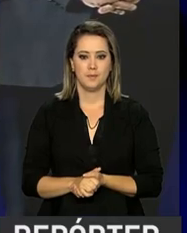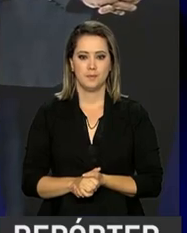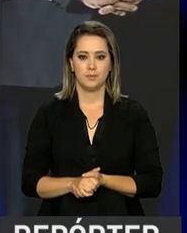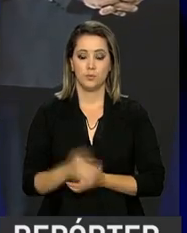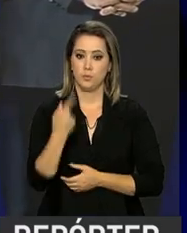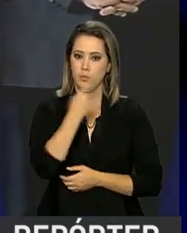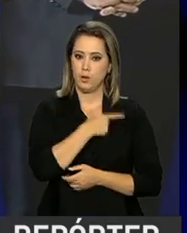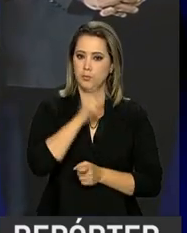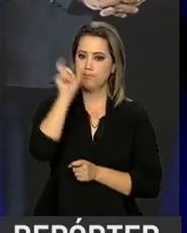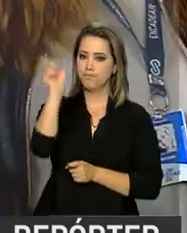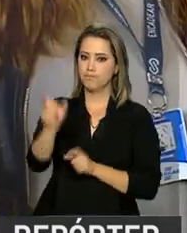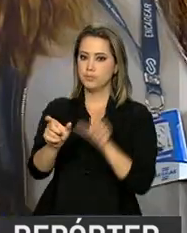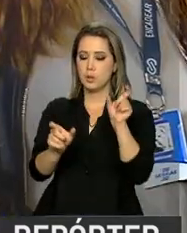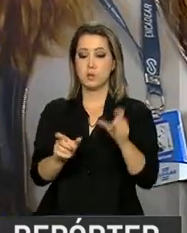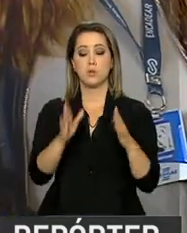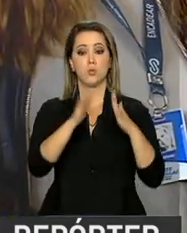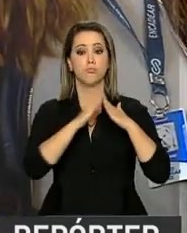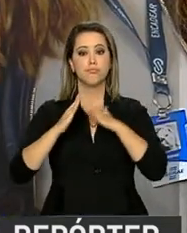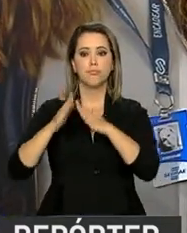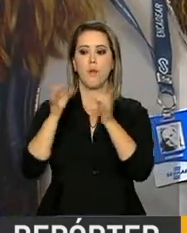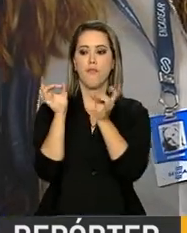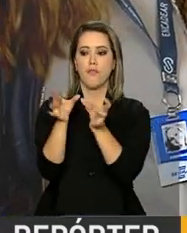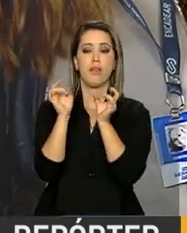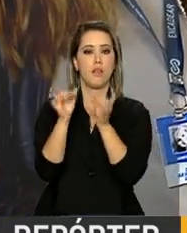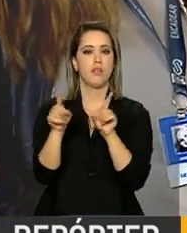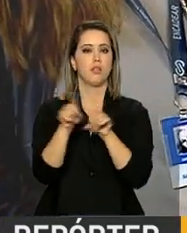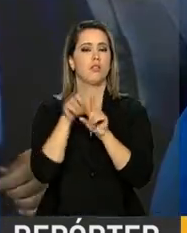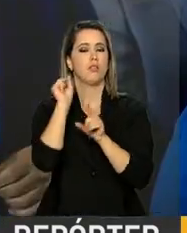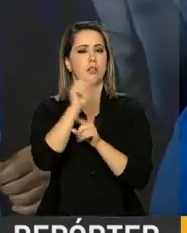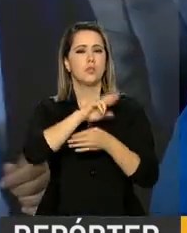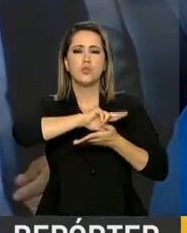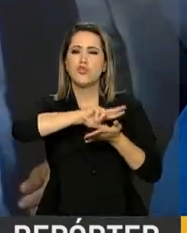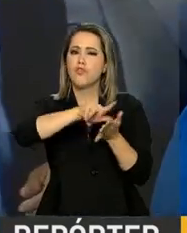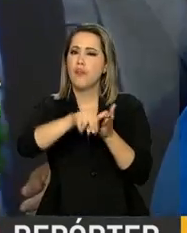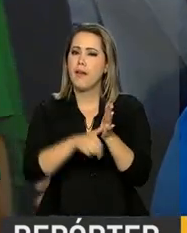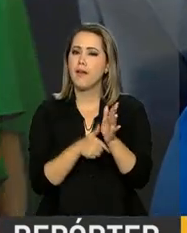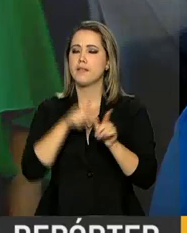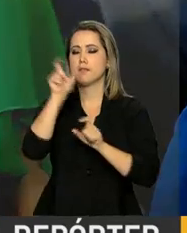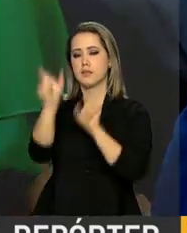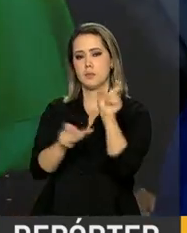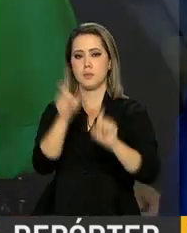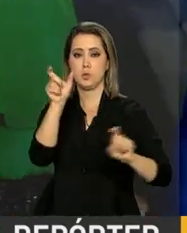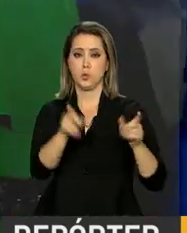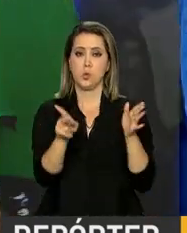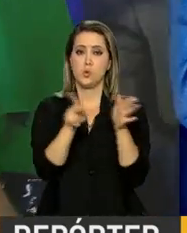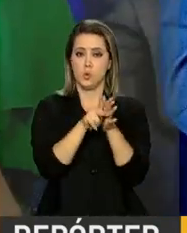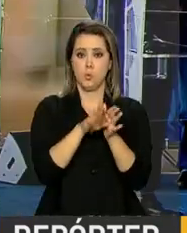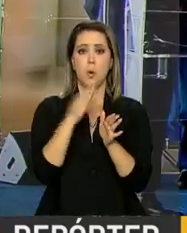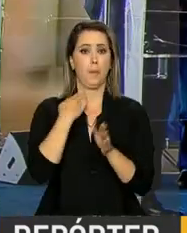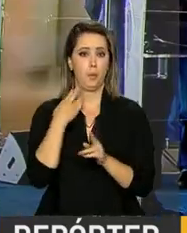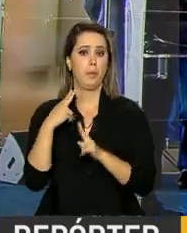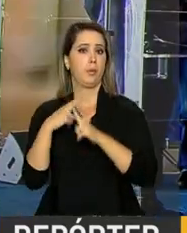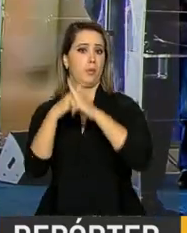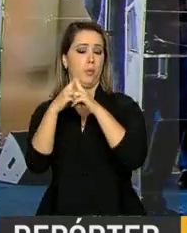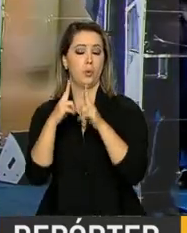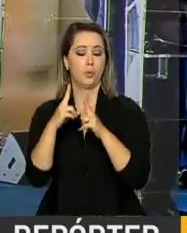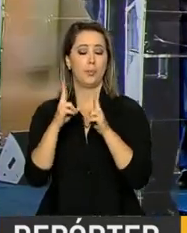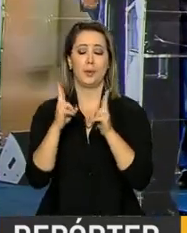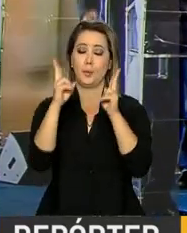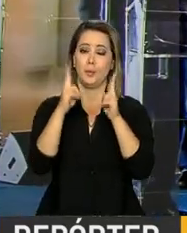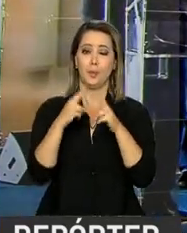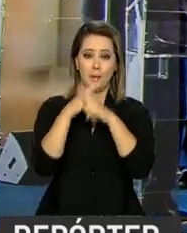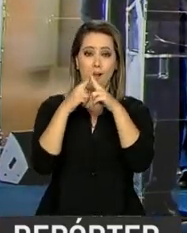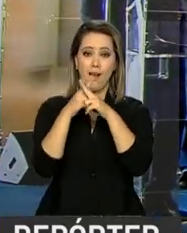Corretores, construtores, correspondentes, imobiliários e empregados da Caixa Econômica Federal, todos